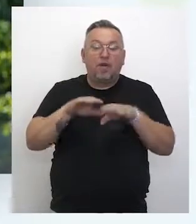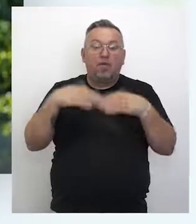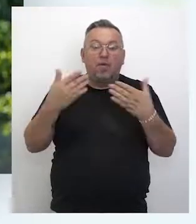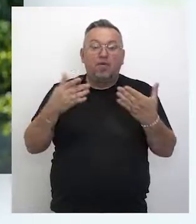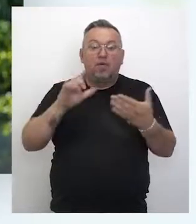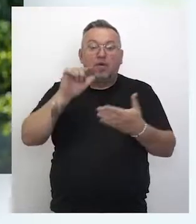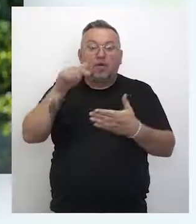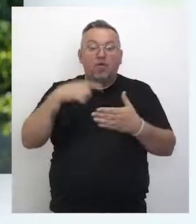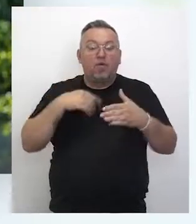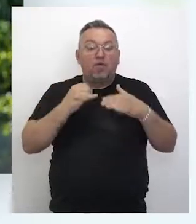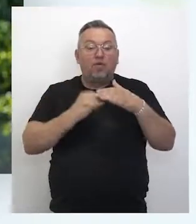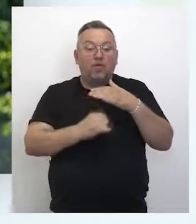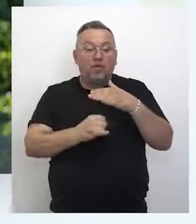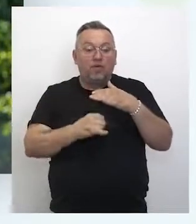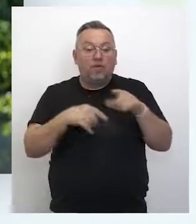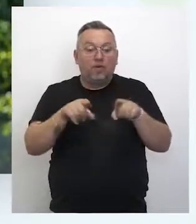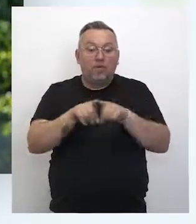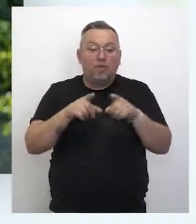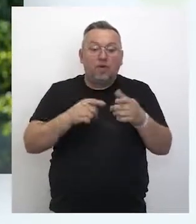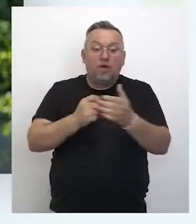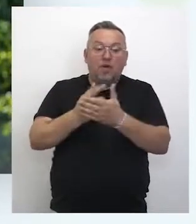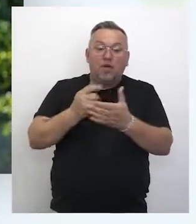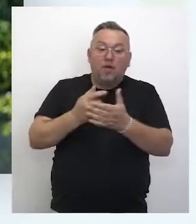depois investimentos, na compra de